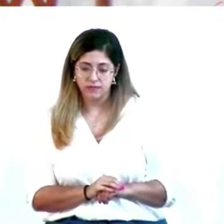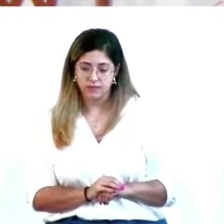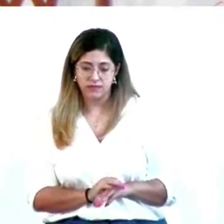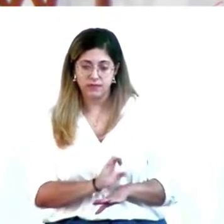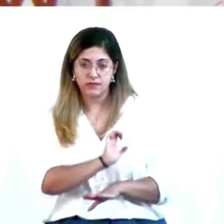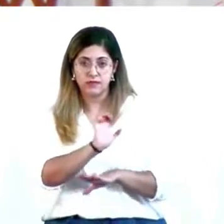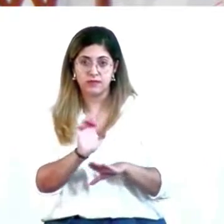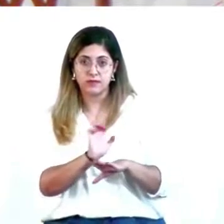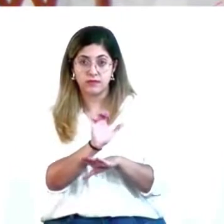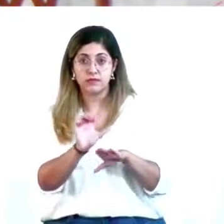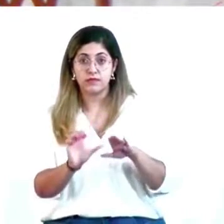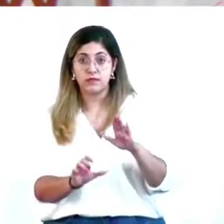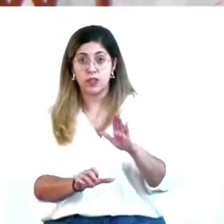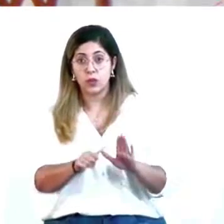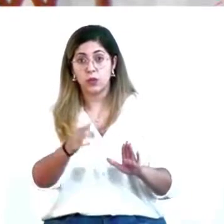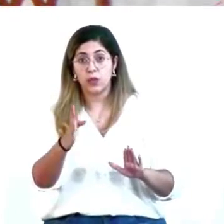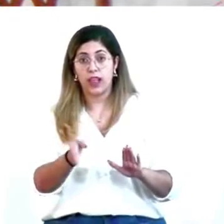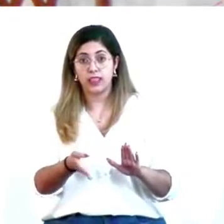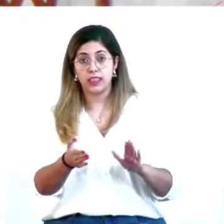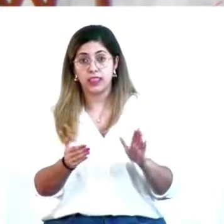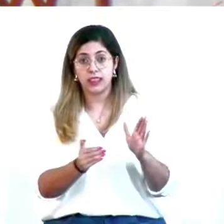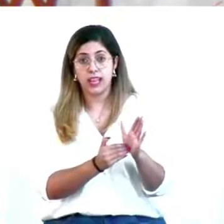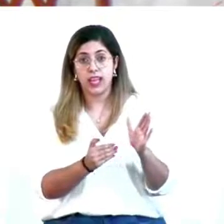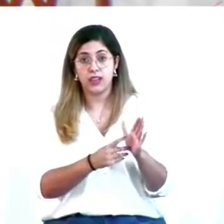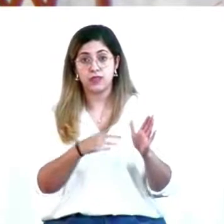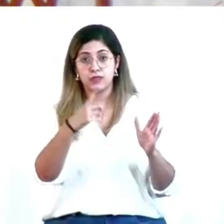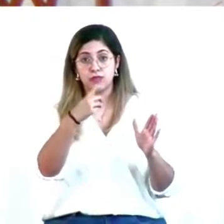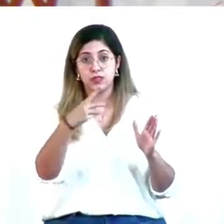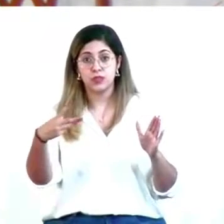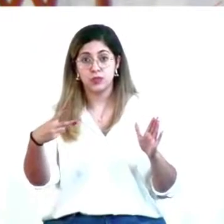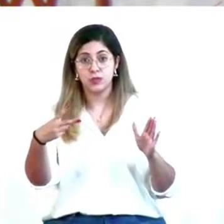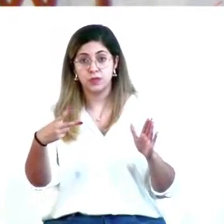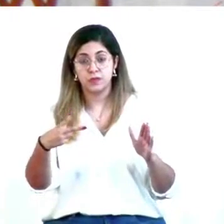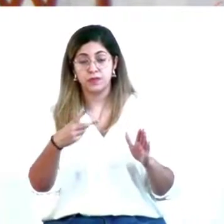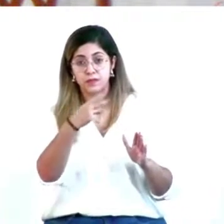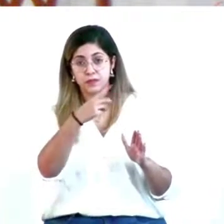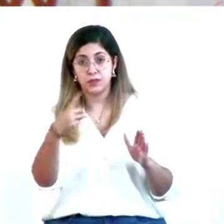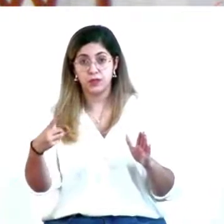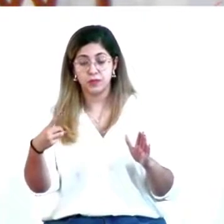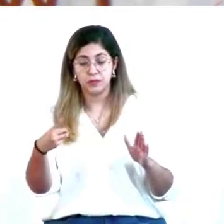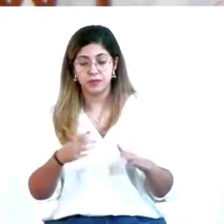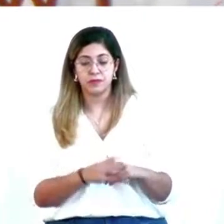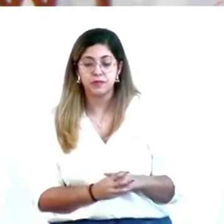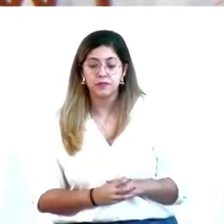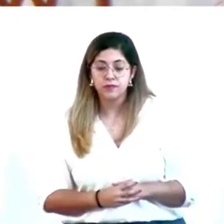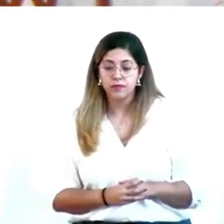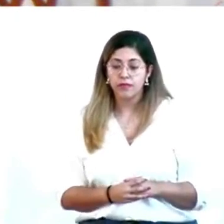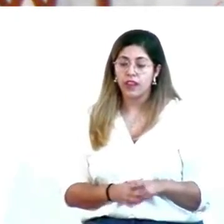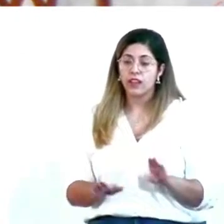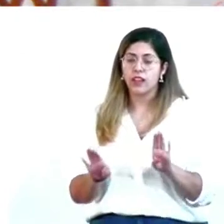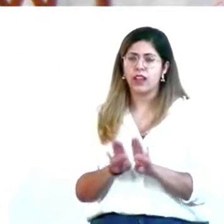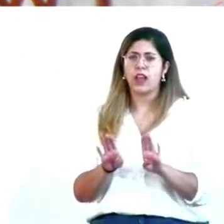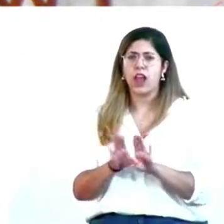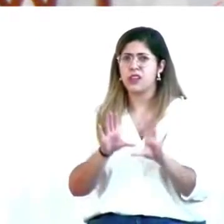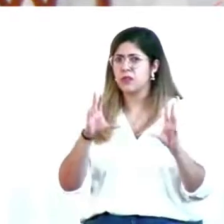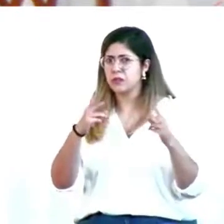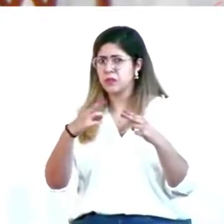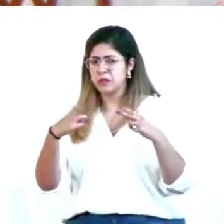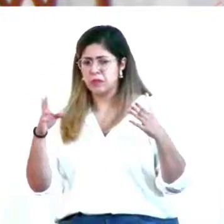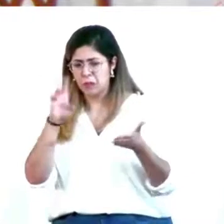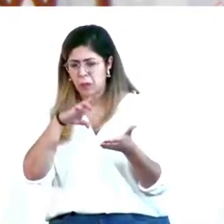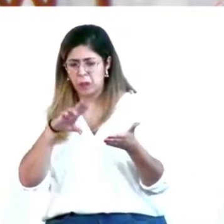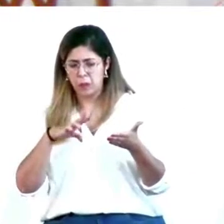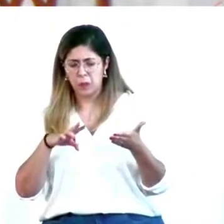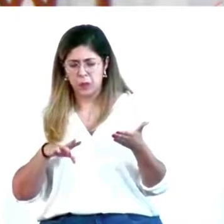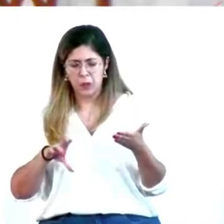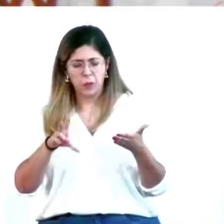21, trabalhando um conceito, uma ideia. No entanto, como o texto é muito rico e cheio de detalhes,